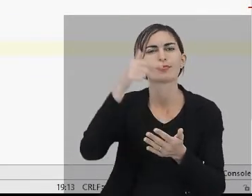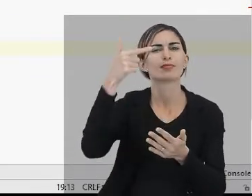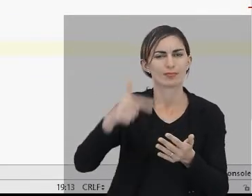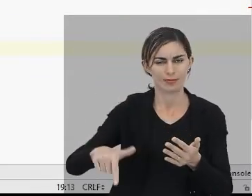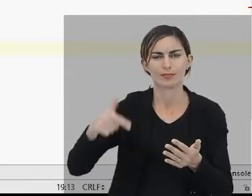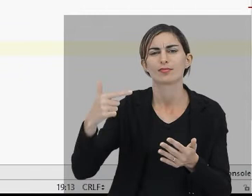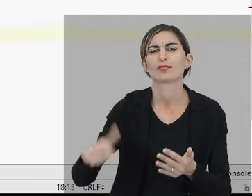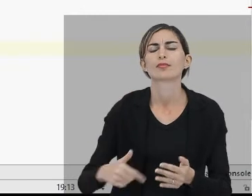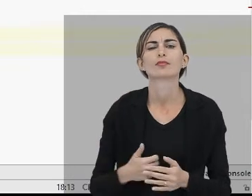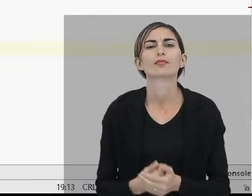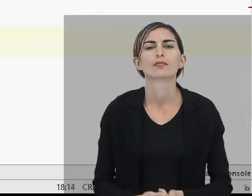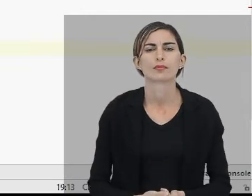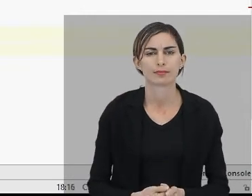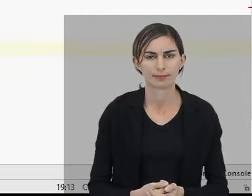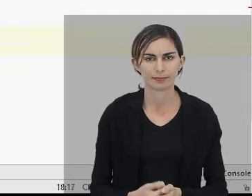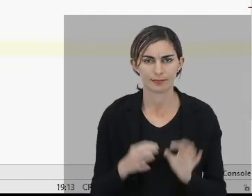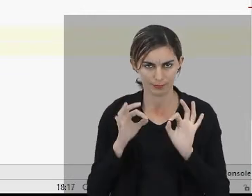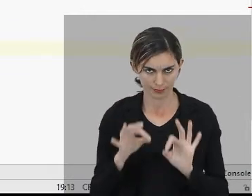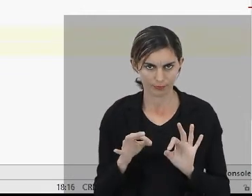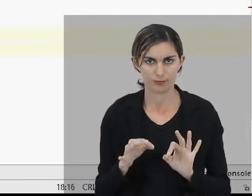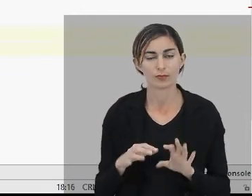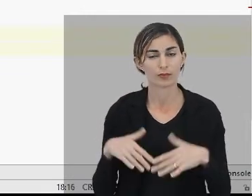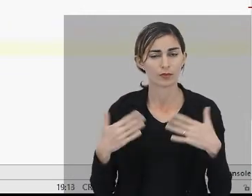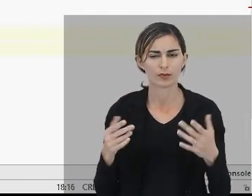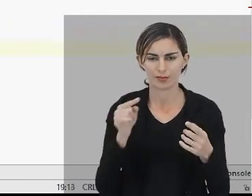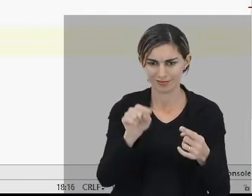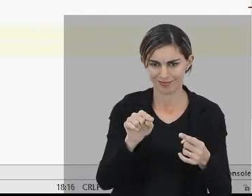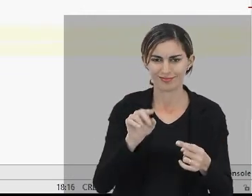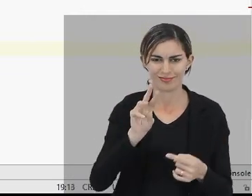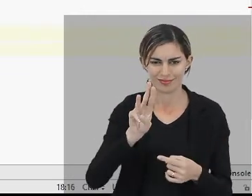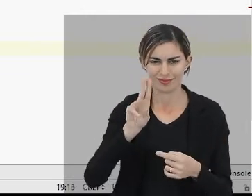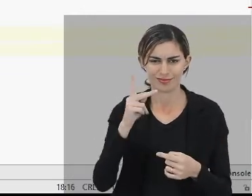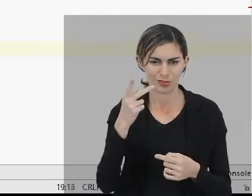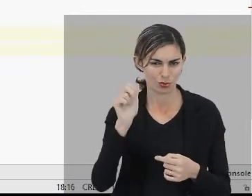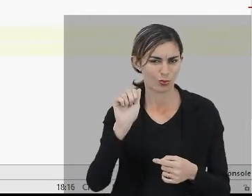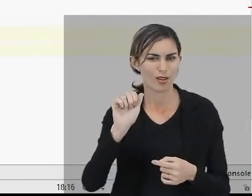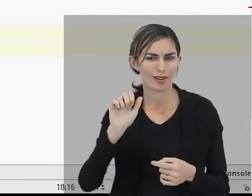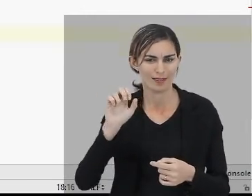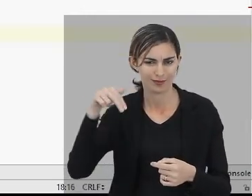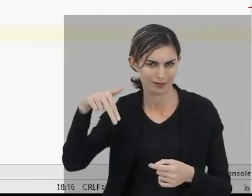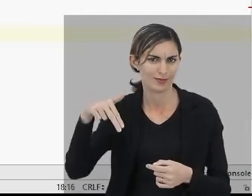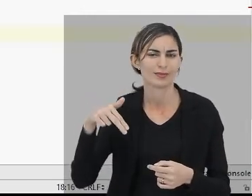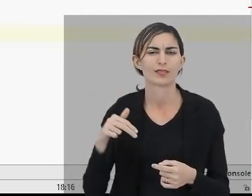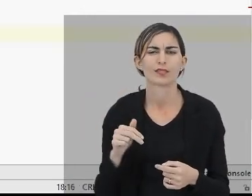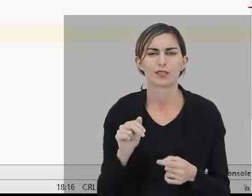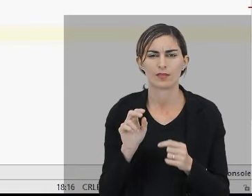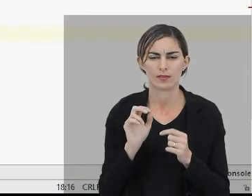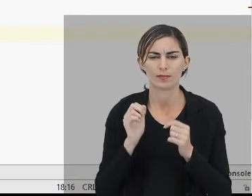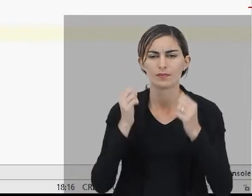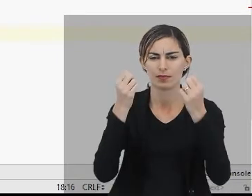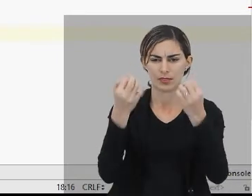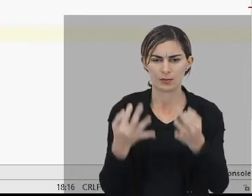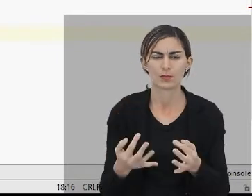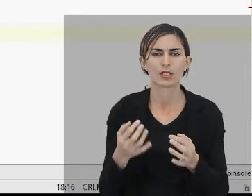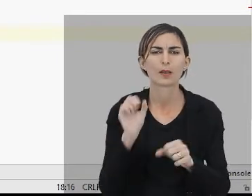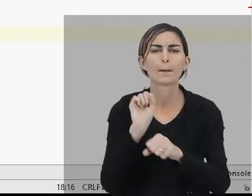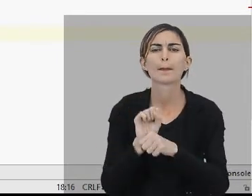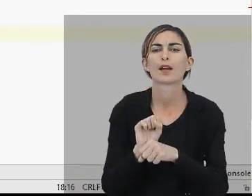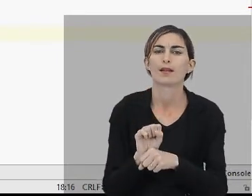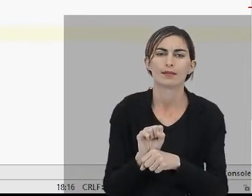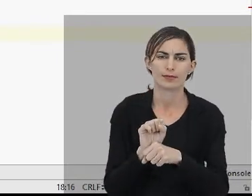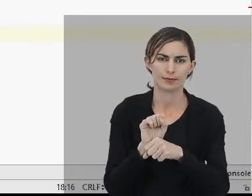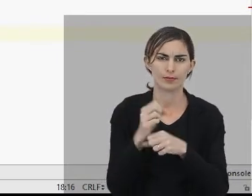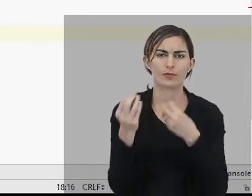vai ser repetido, certo? Aqui no while vai ser dita apenas a condição de